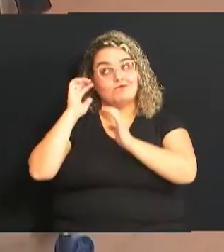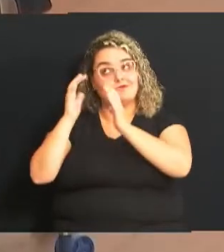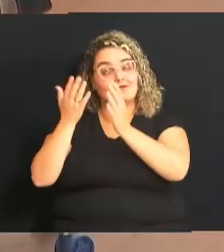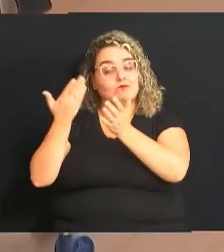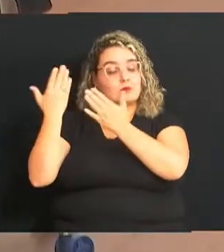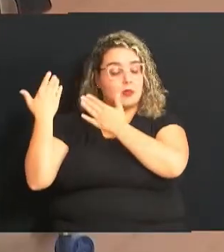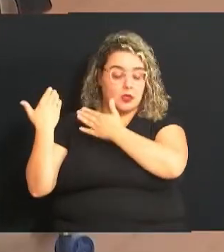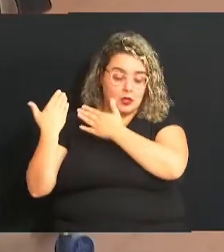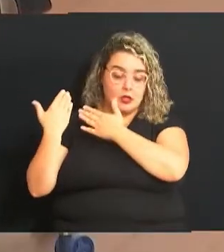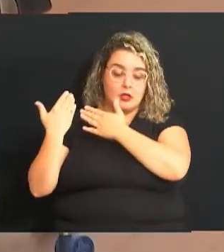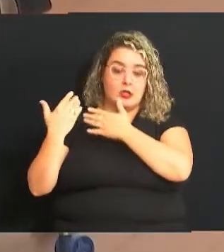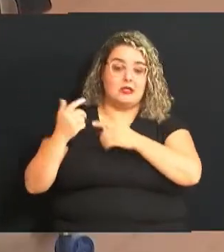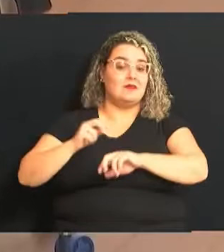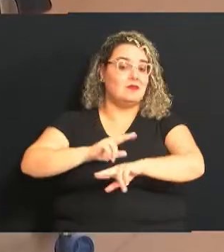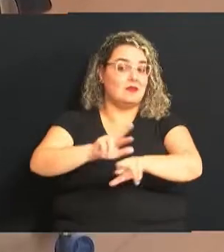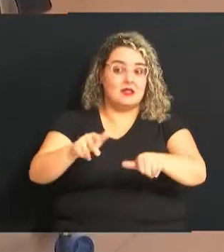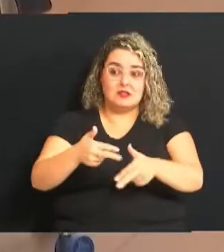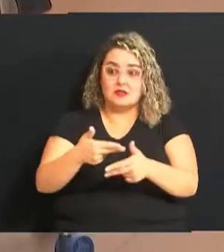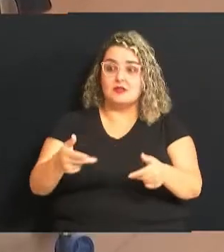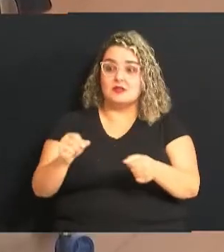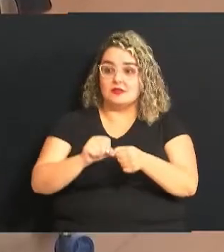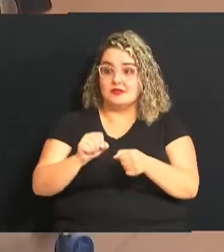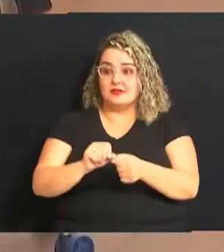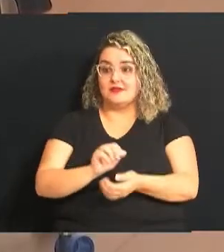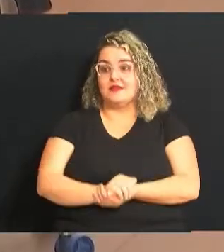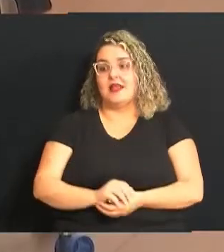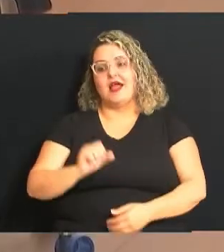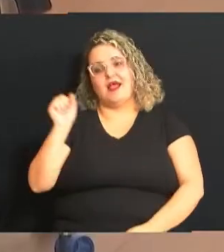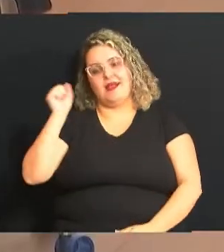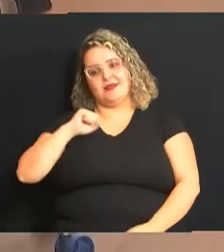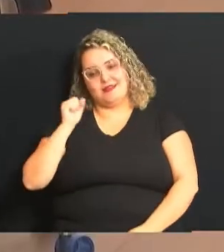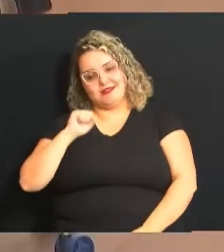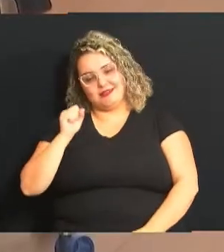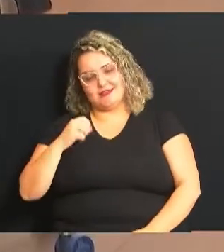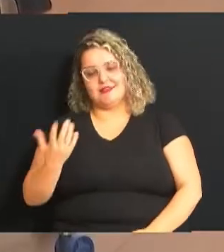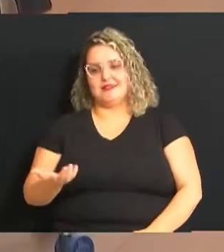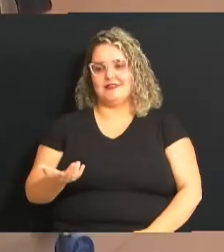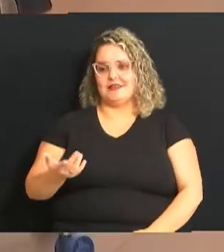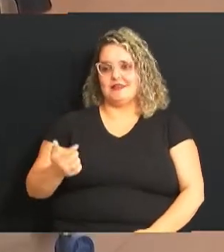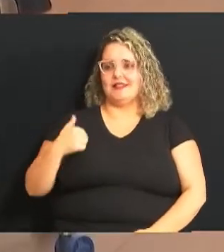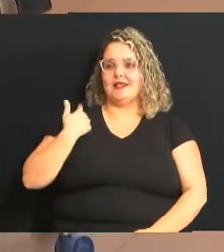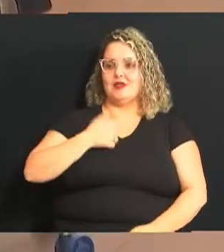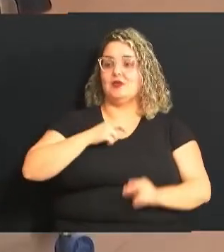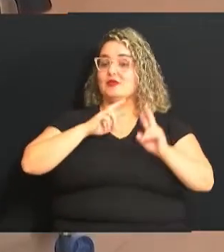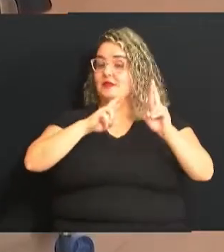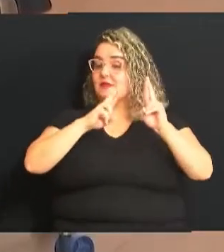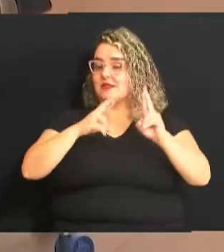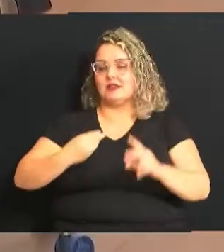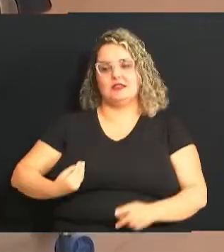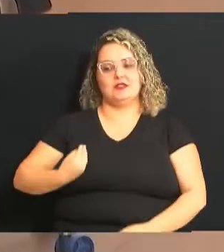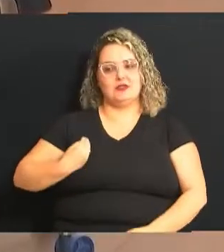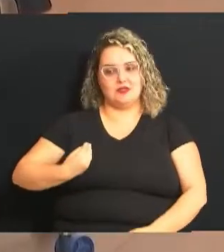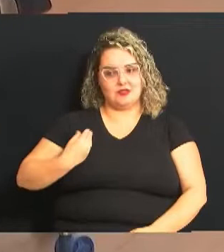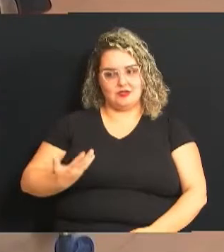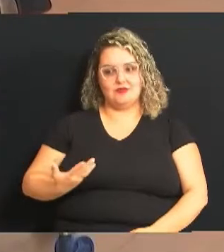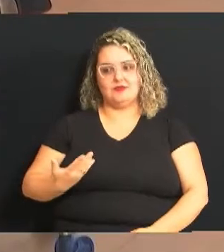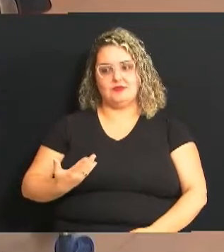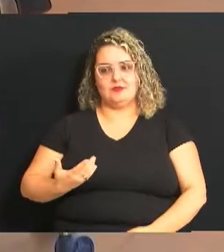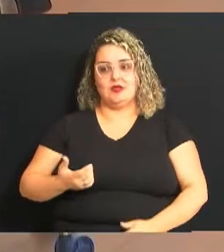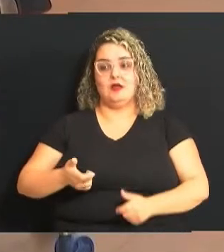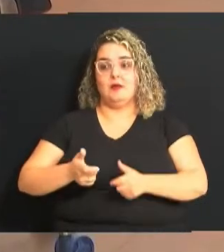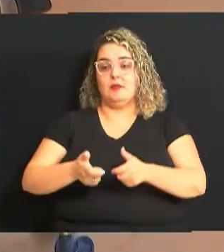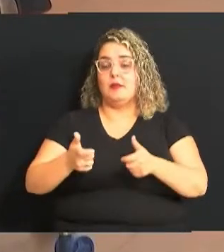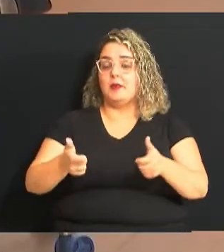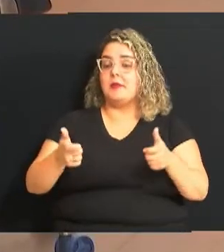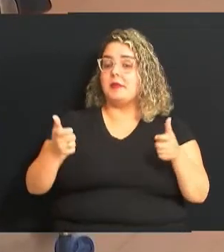agora tem muita coisa ainda para fazer? Sim, é o que eu falo assim, a nossa expectativa de vida, ela aumenta